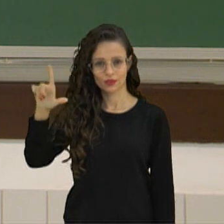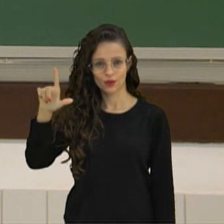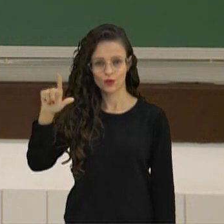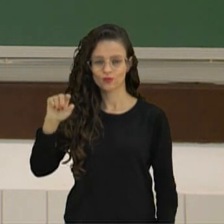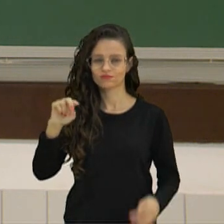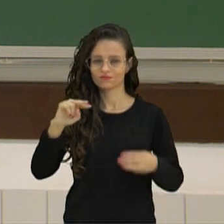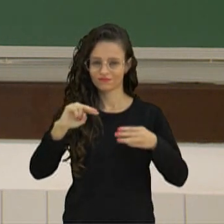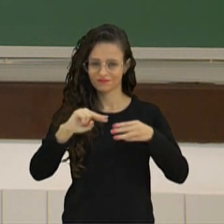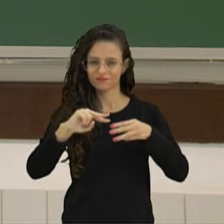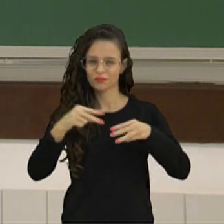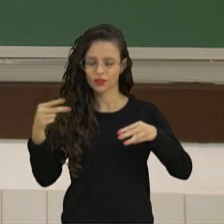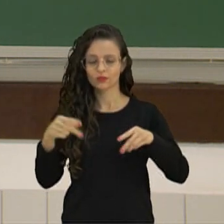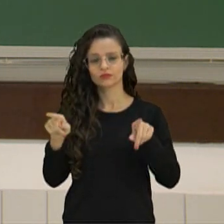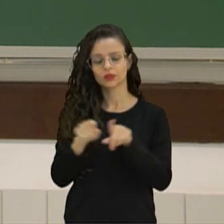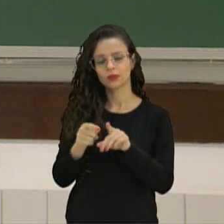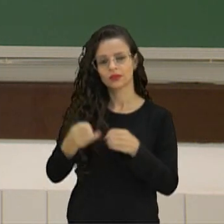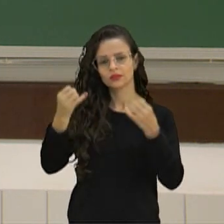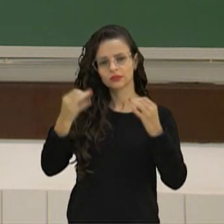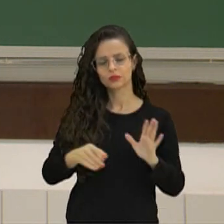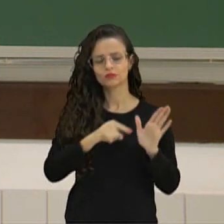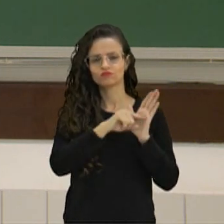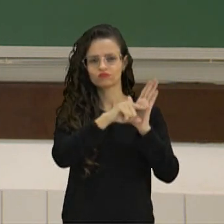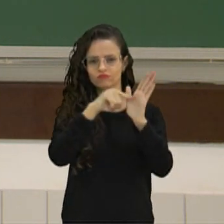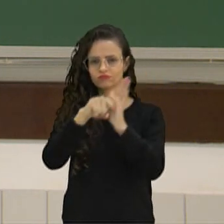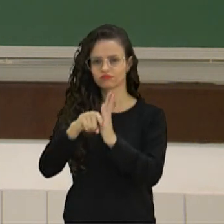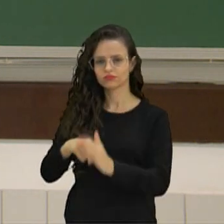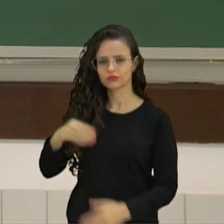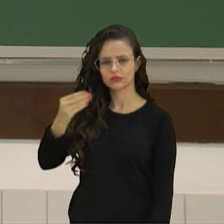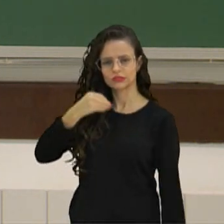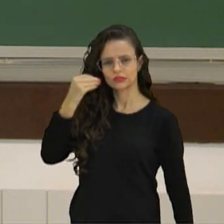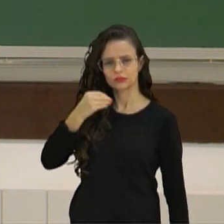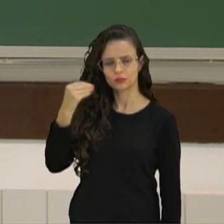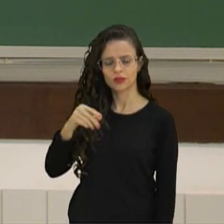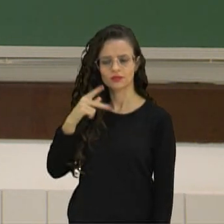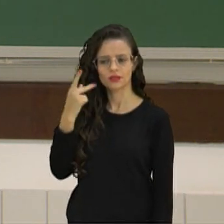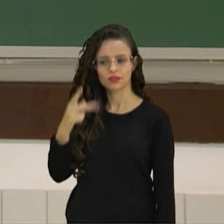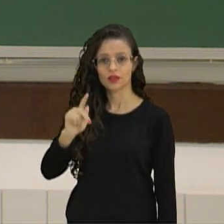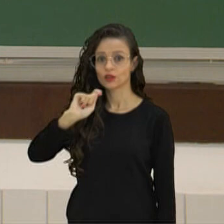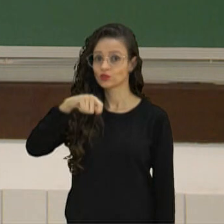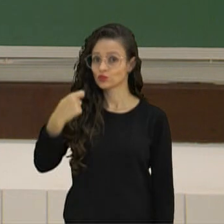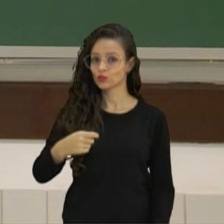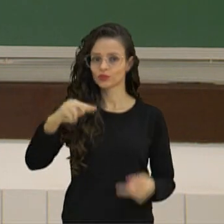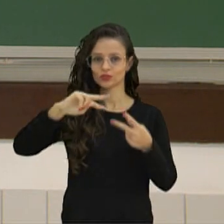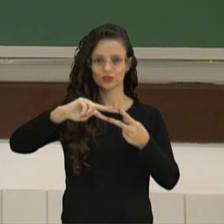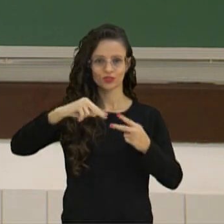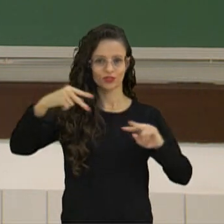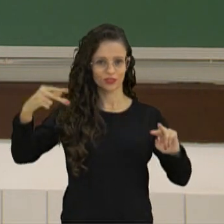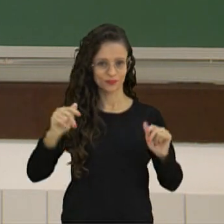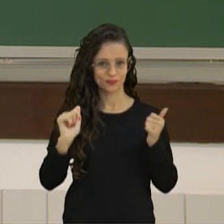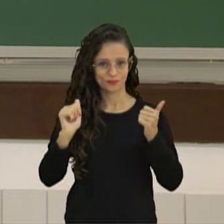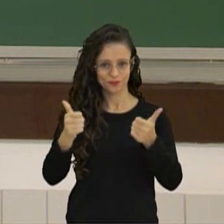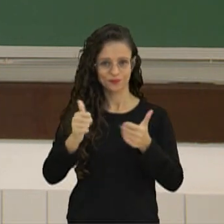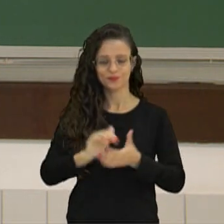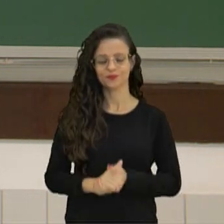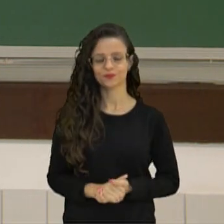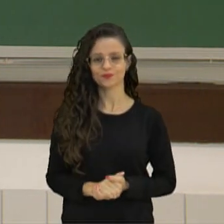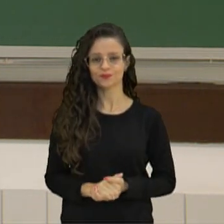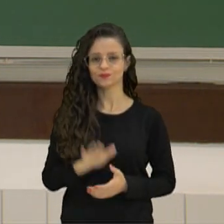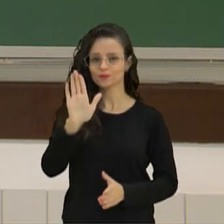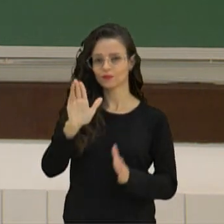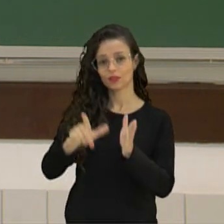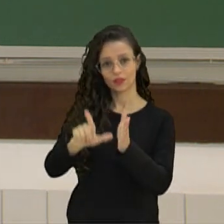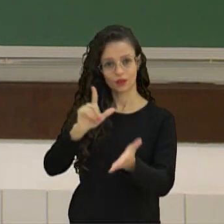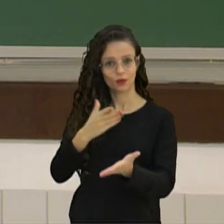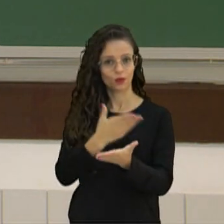que ele quis dizer nas suas pesquisas e experiências acerca da genética, beleza? Antes de iniciar a